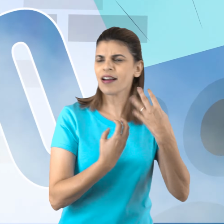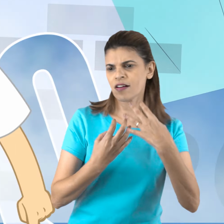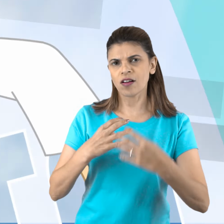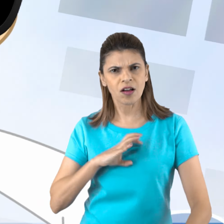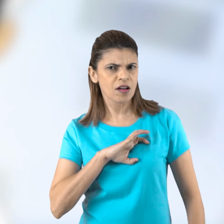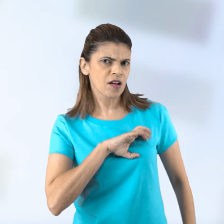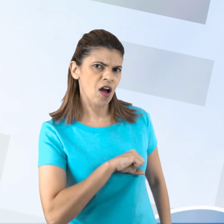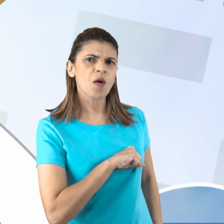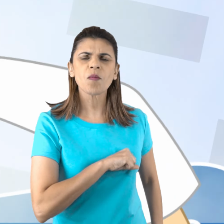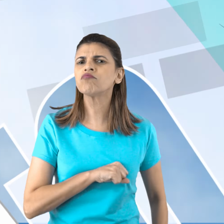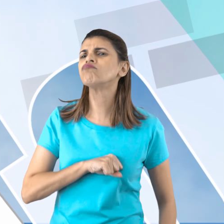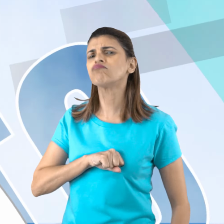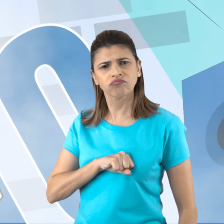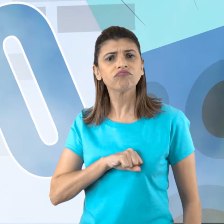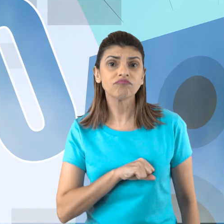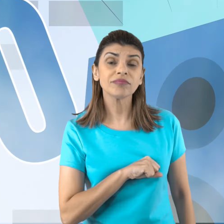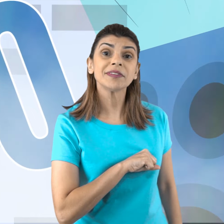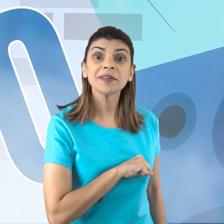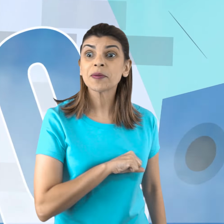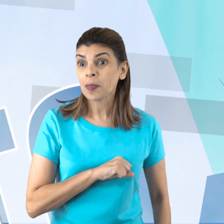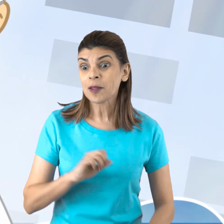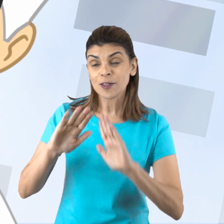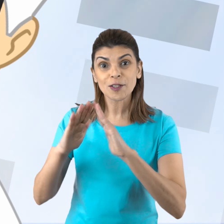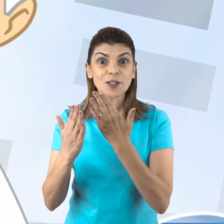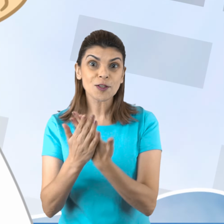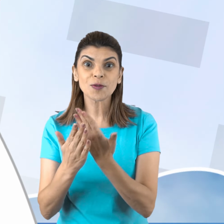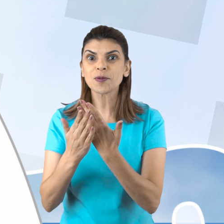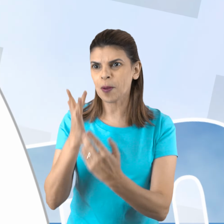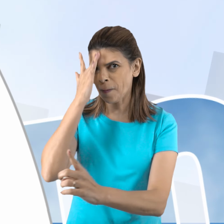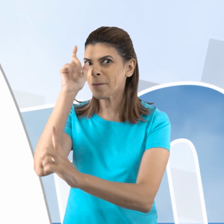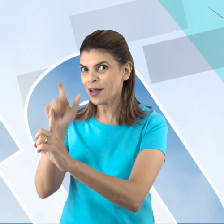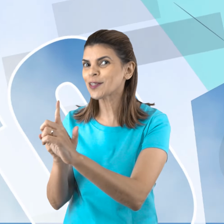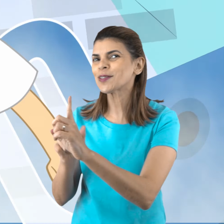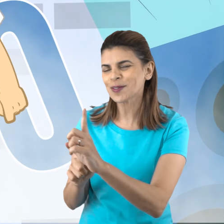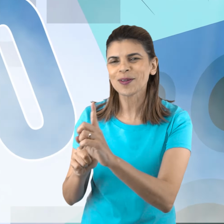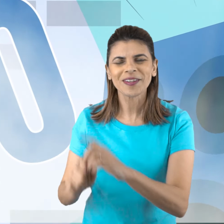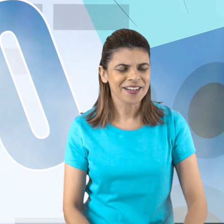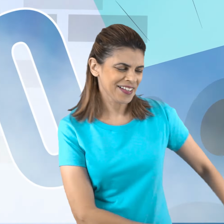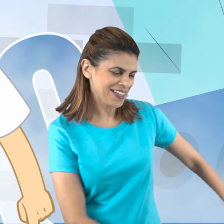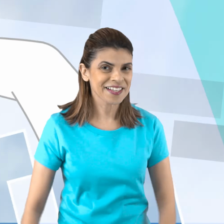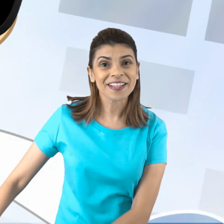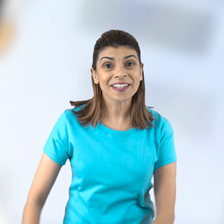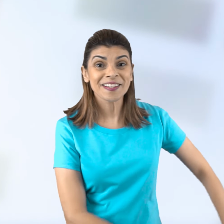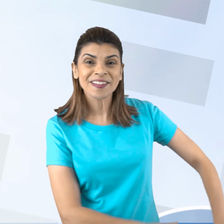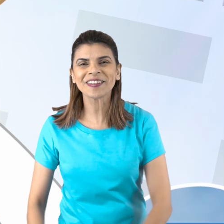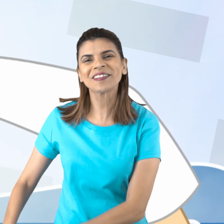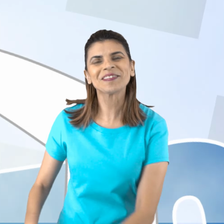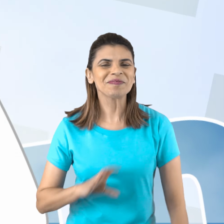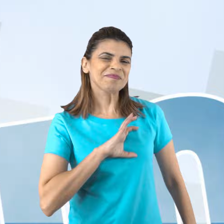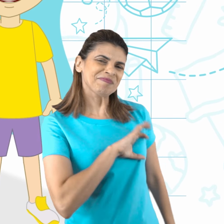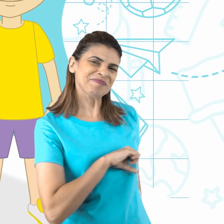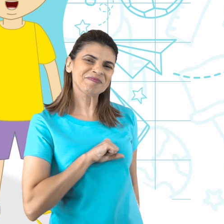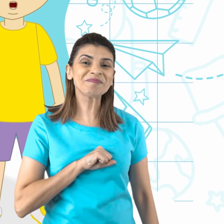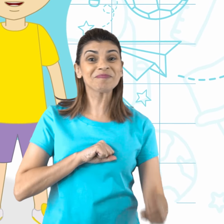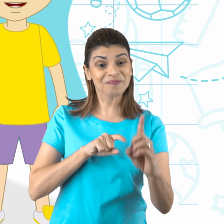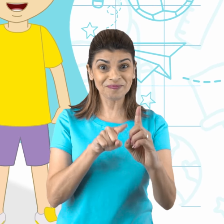com amor e faz tudo brilhar cada dia na escola é uma aventura para contar